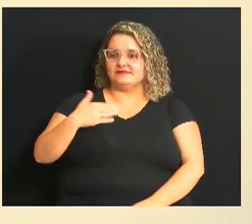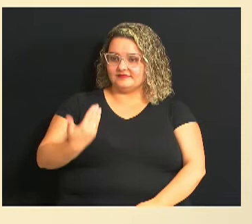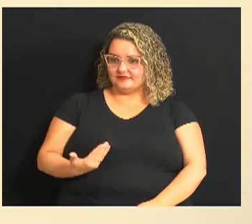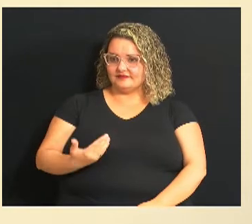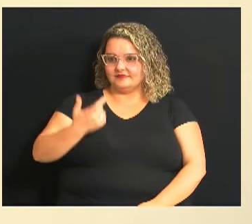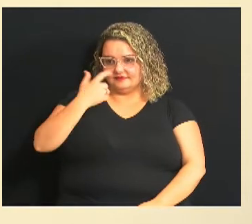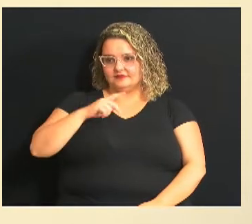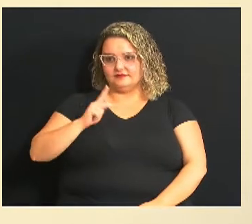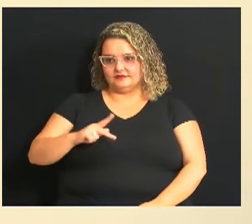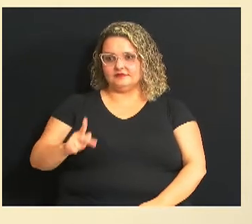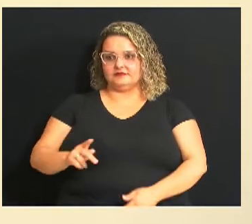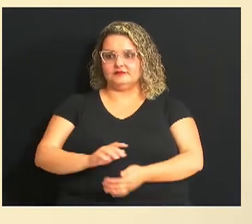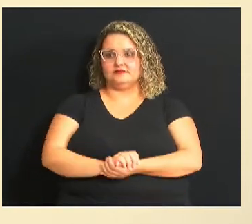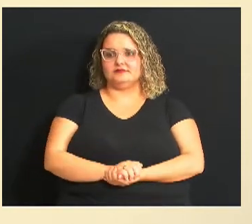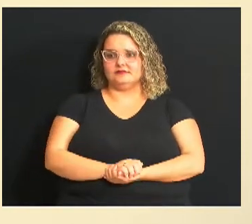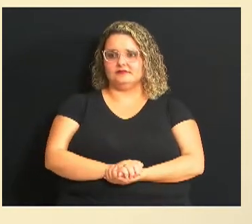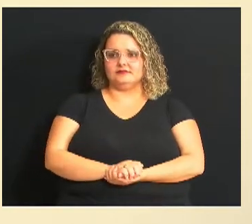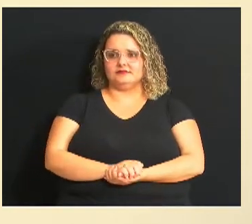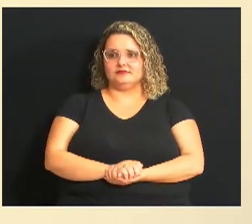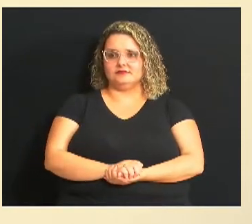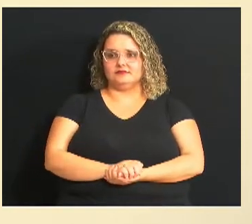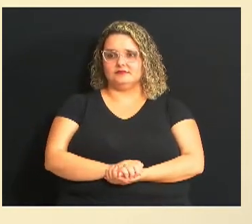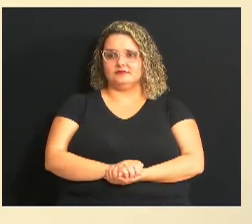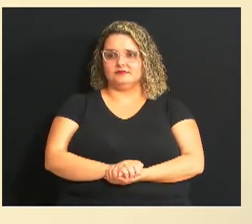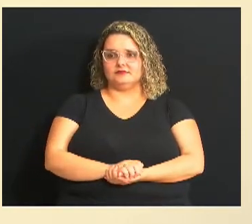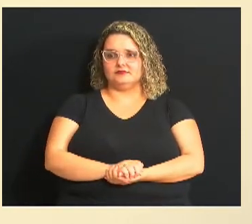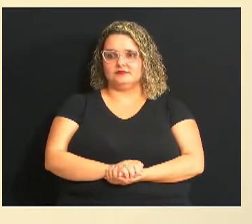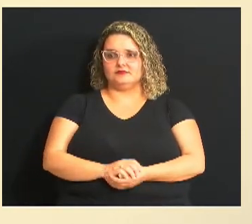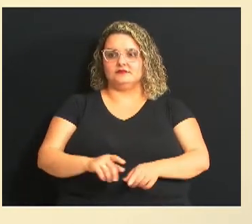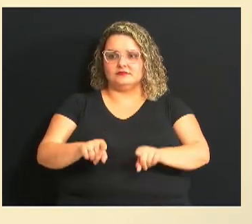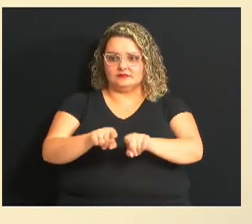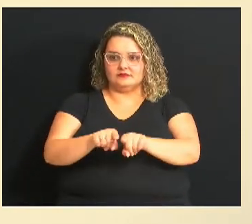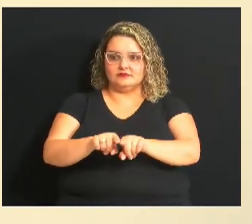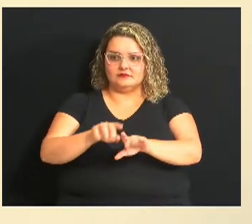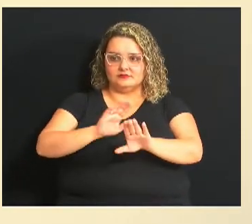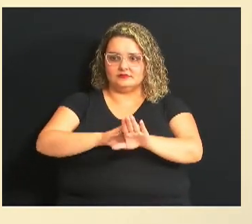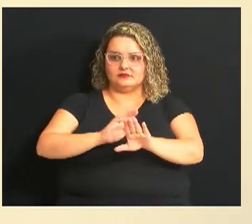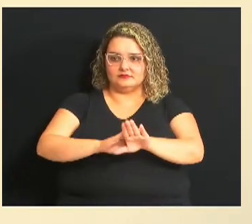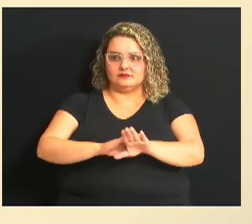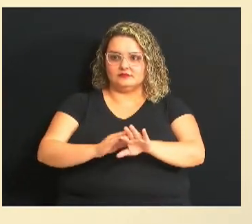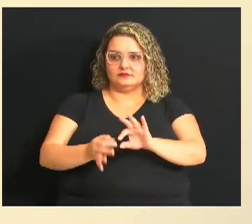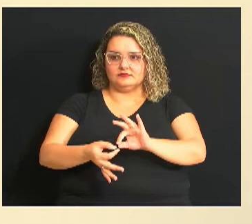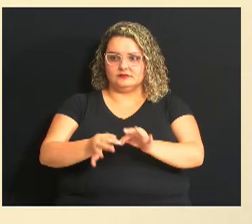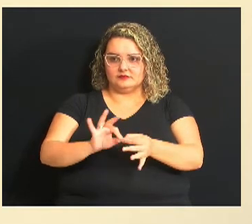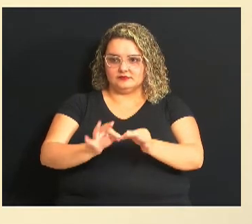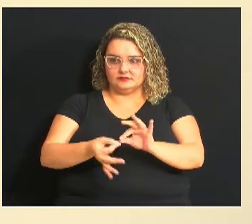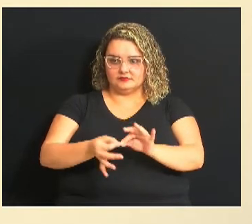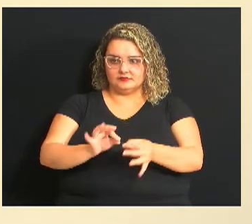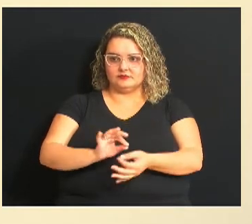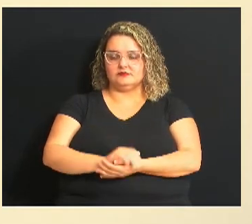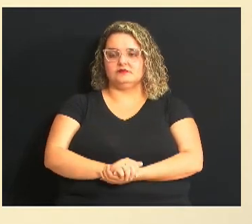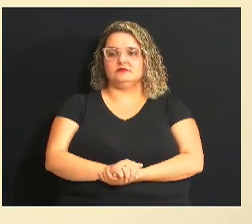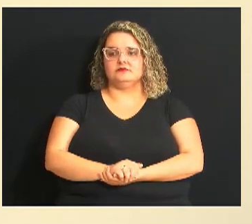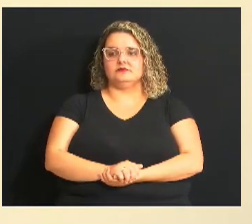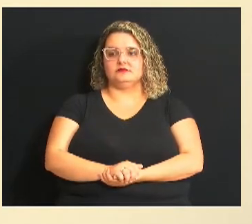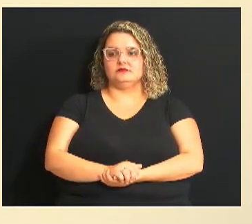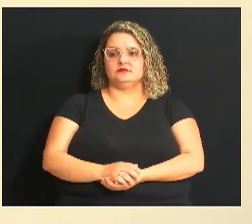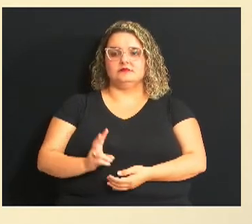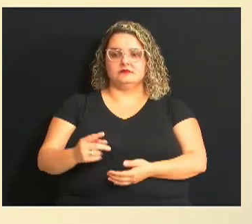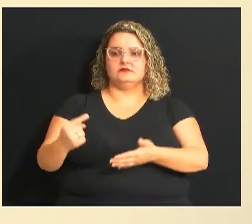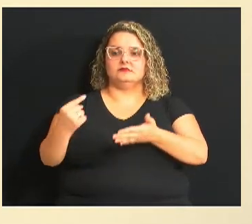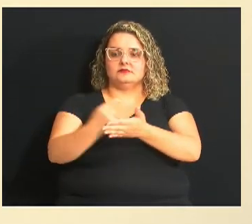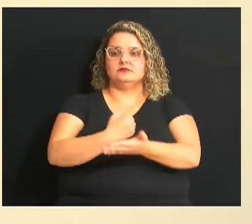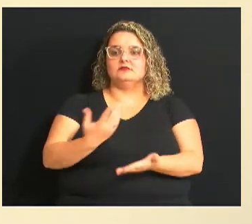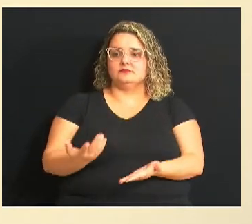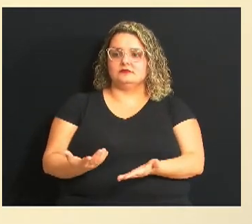também atuo, como foi mencionado, eu sou físico e sempre que perguntam, né, qual